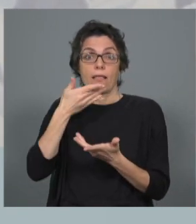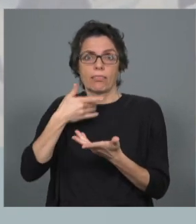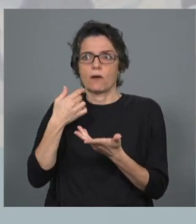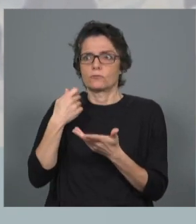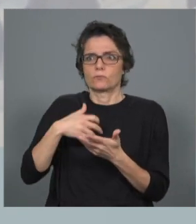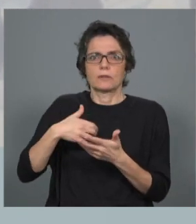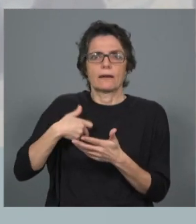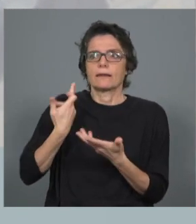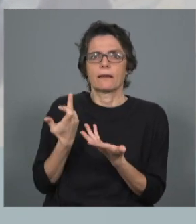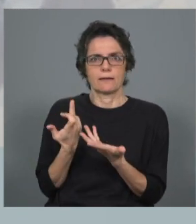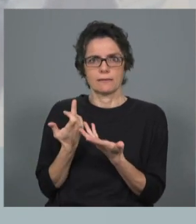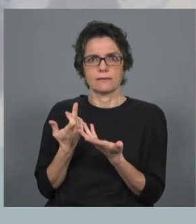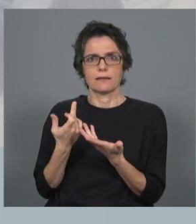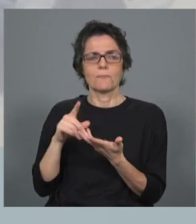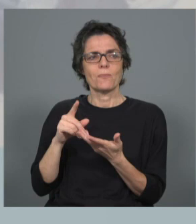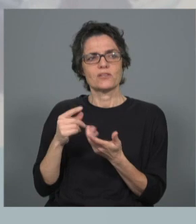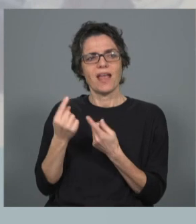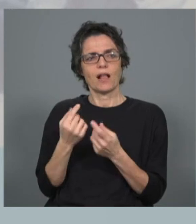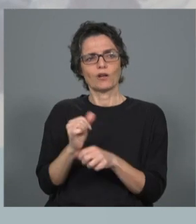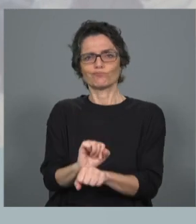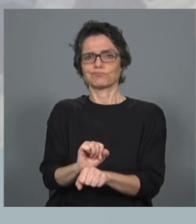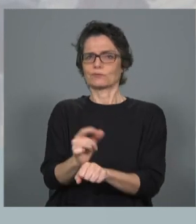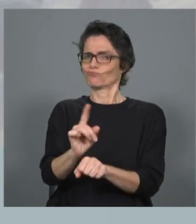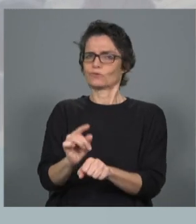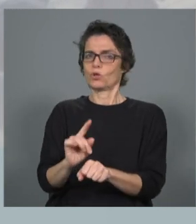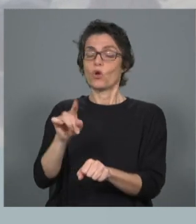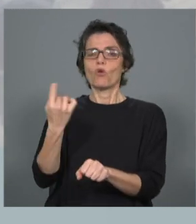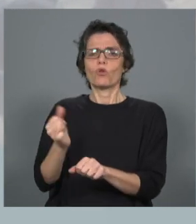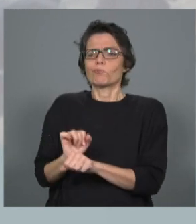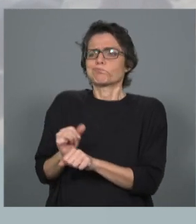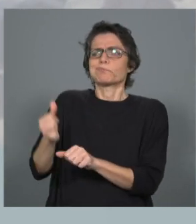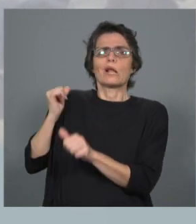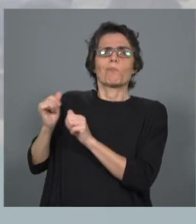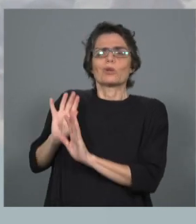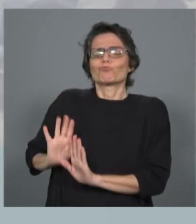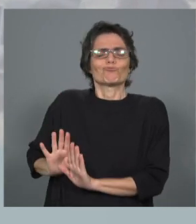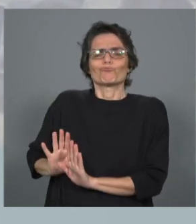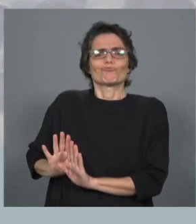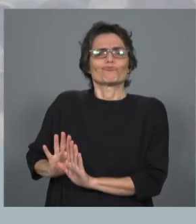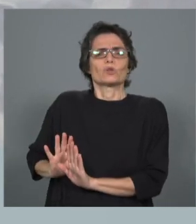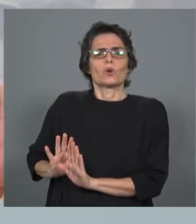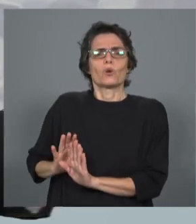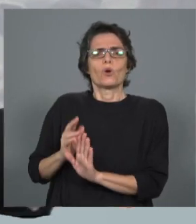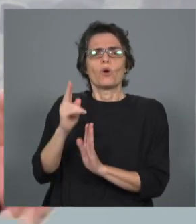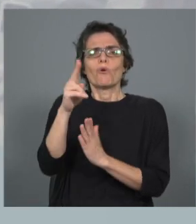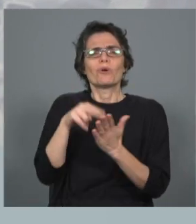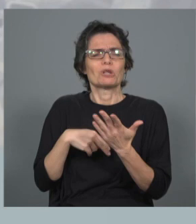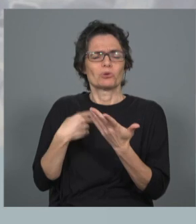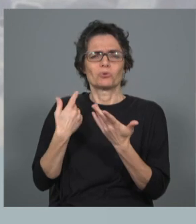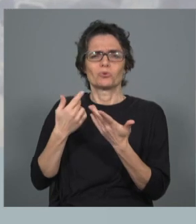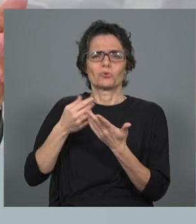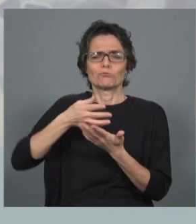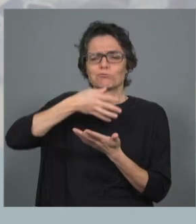uma coisa que nos deixe reféns. Não estamos reféns do passado, não estamos reféns da maneira como os livros foram lidos, das leituras que já foram